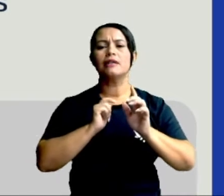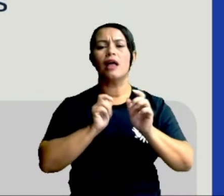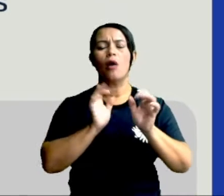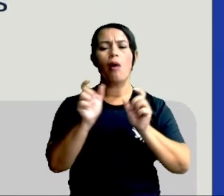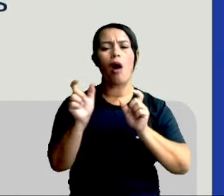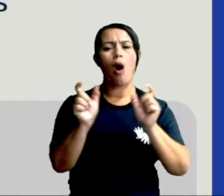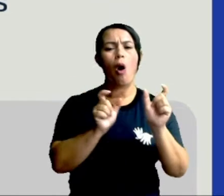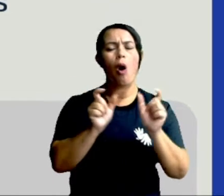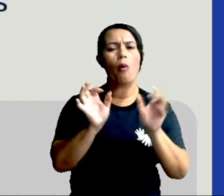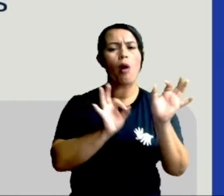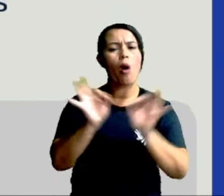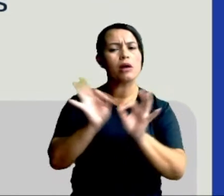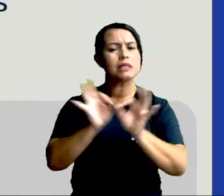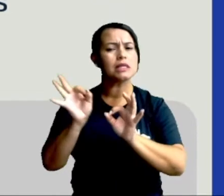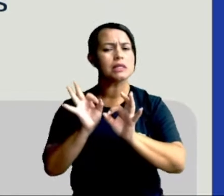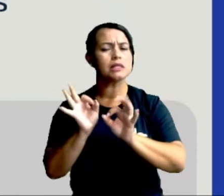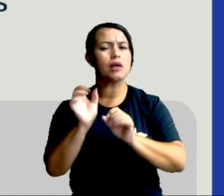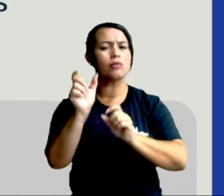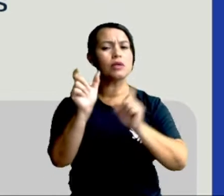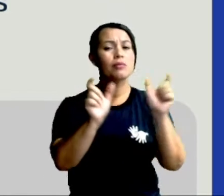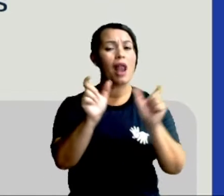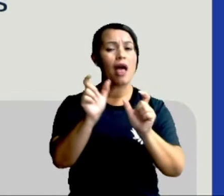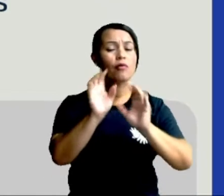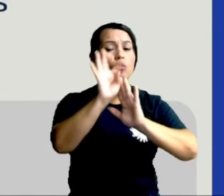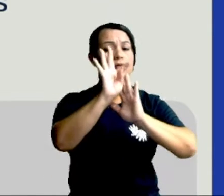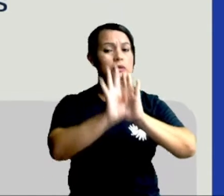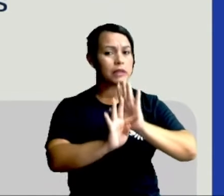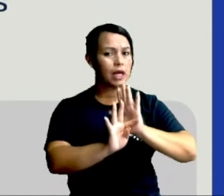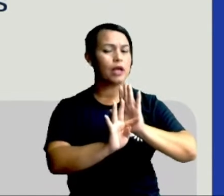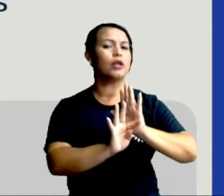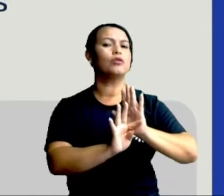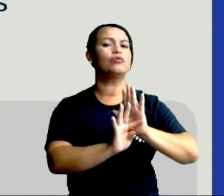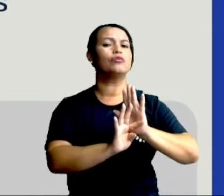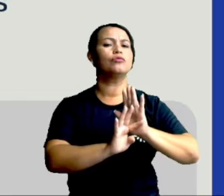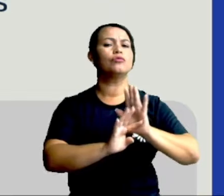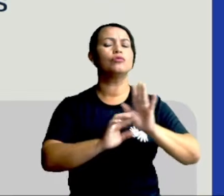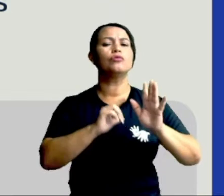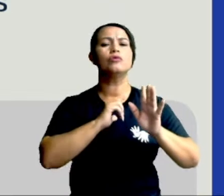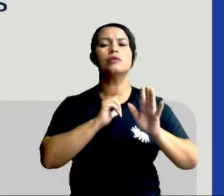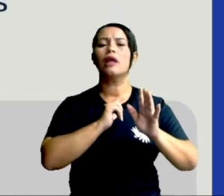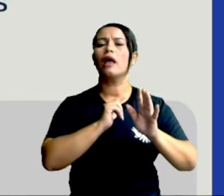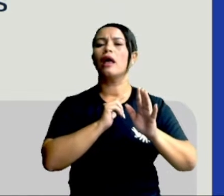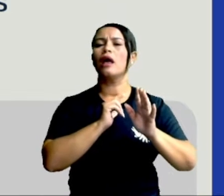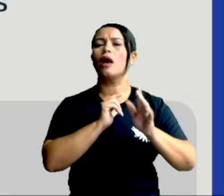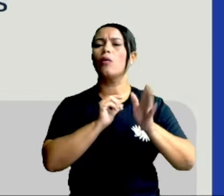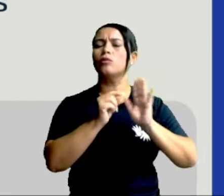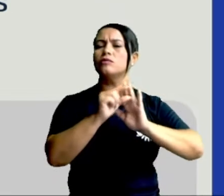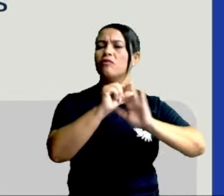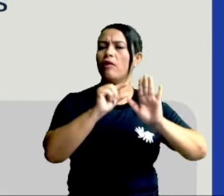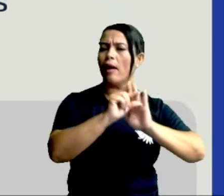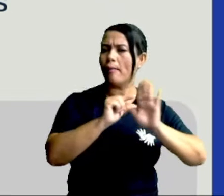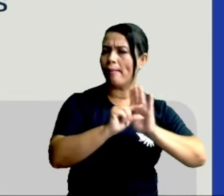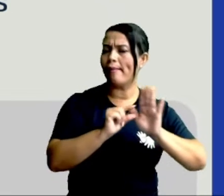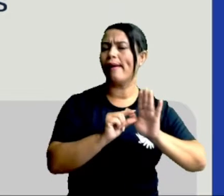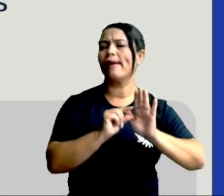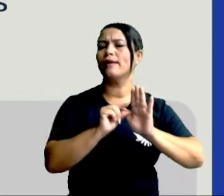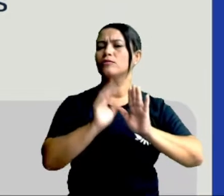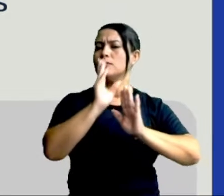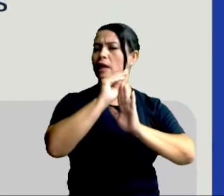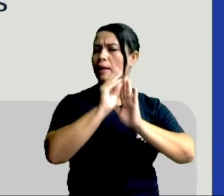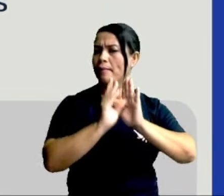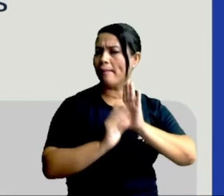das palavras, né? A maneira como o texto, não é? Os verbetes, não é? Esses